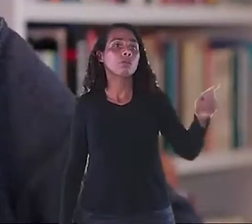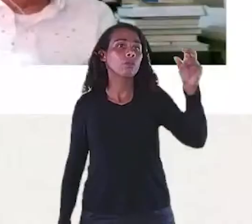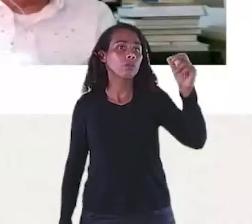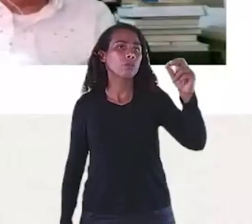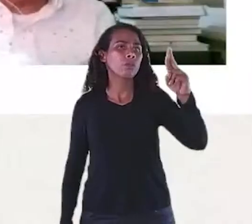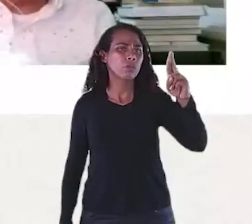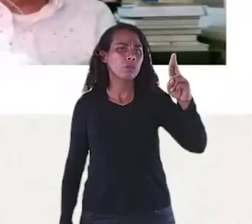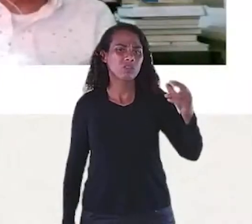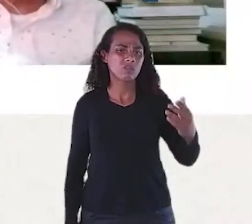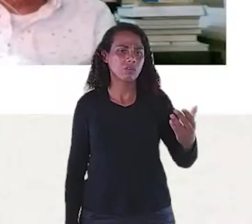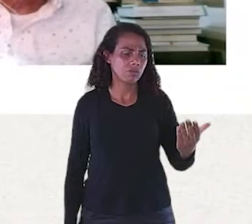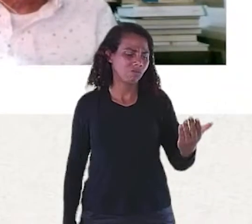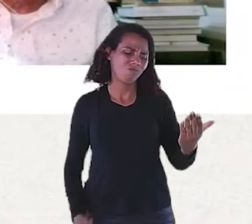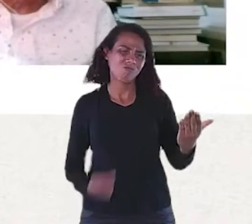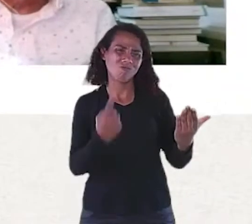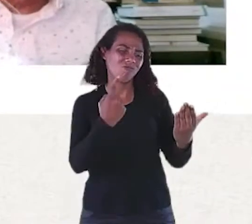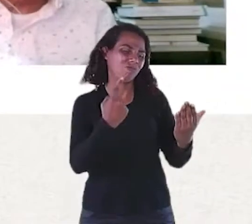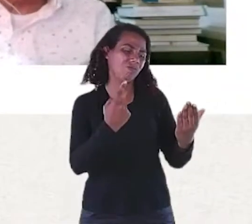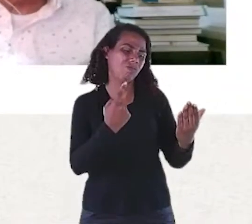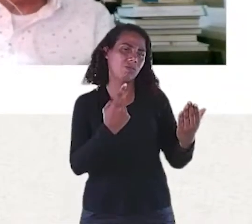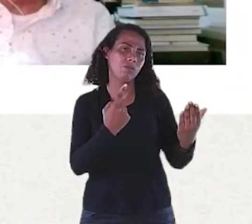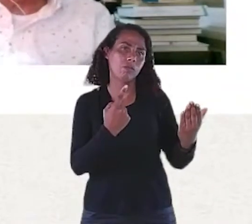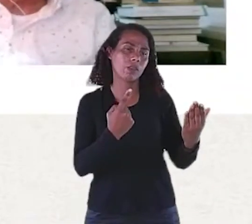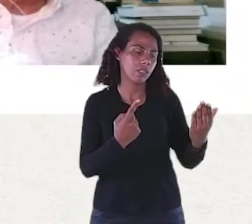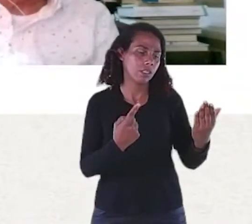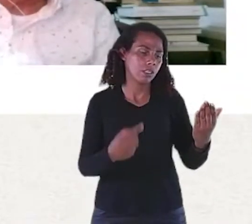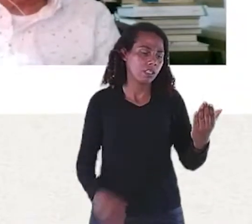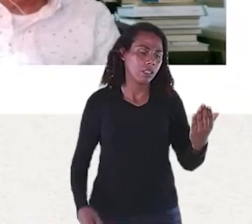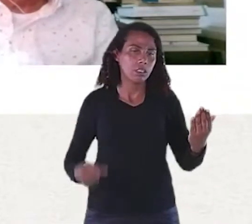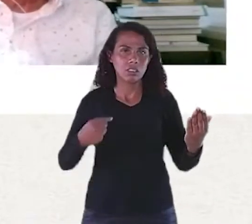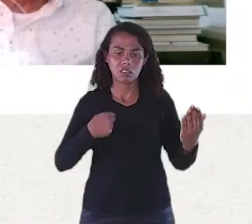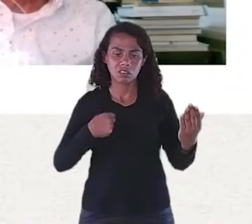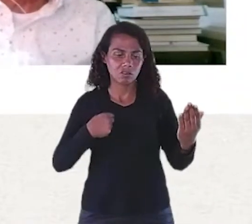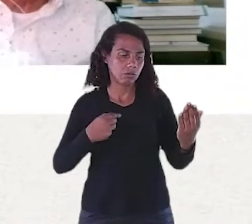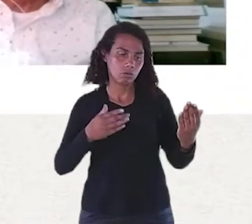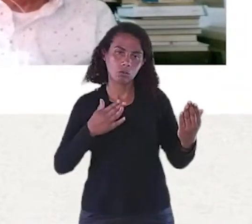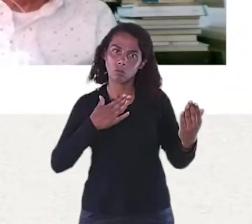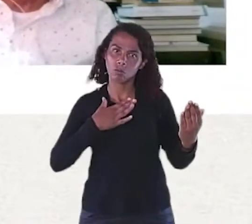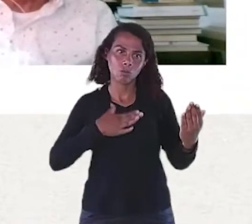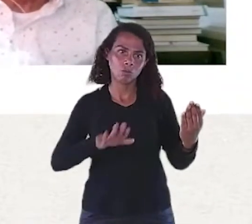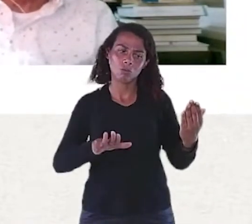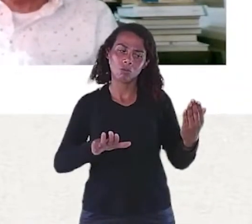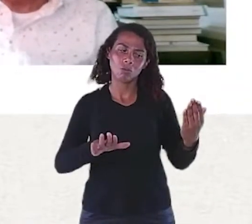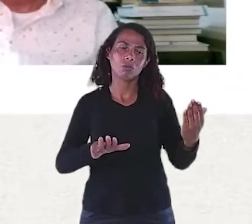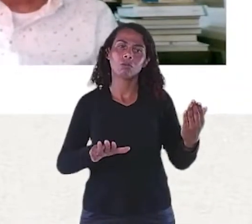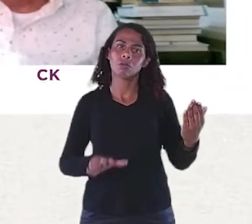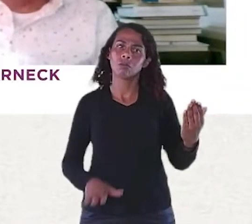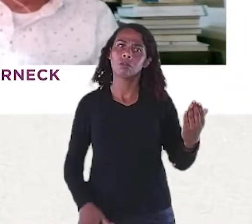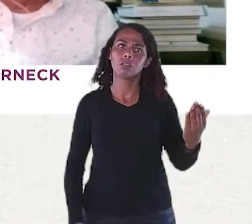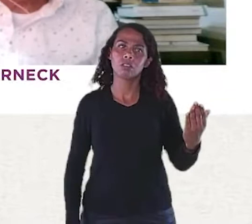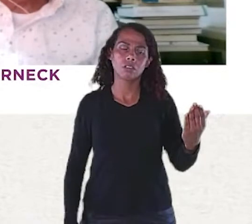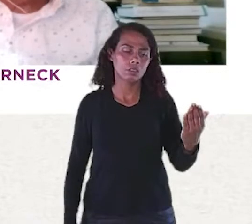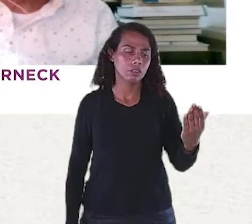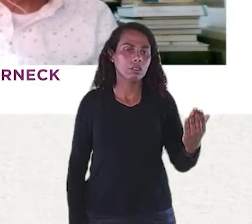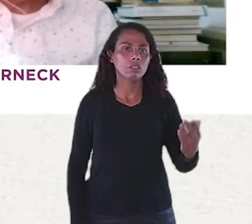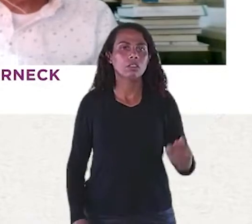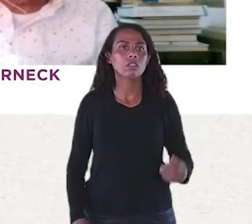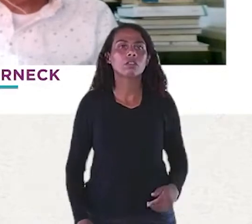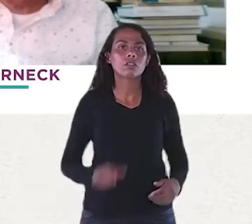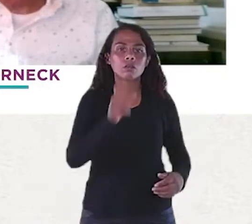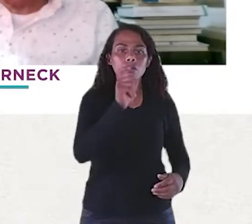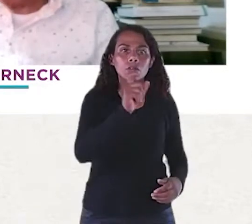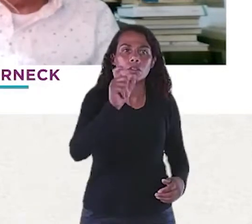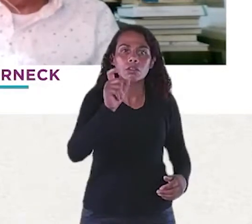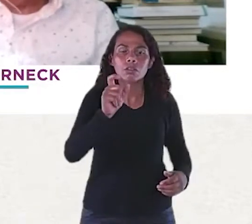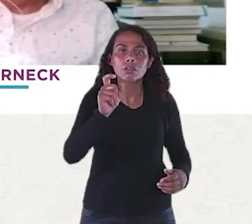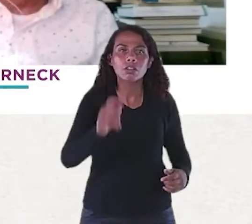tinha se insinuado um suíno na minha prosa, sabe? E como diria a mamãe, tem